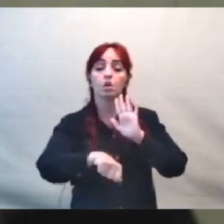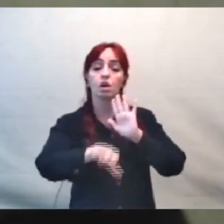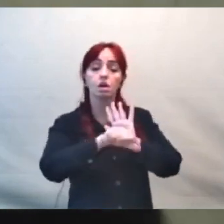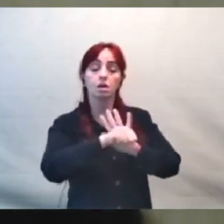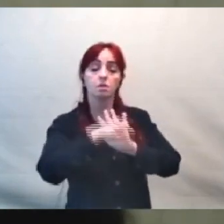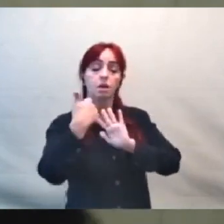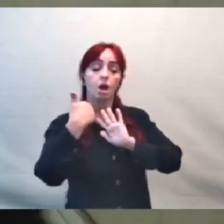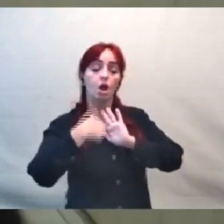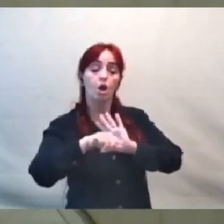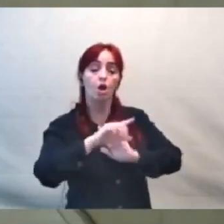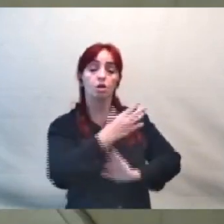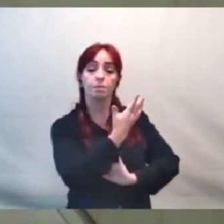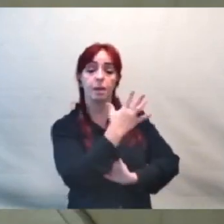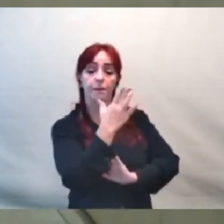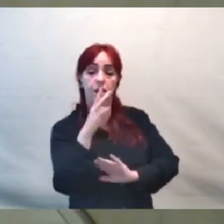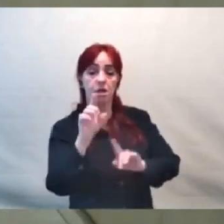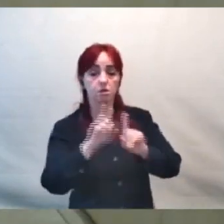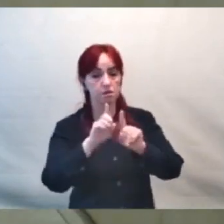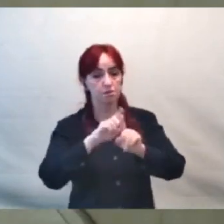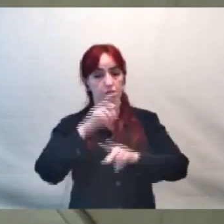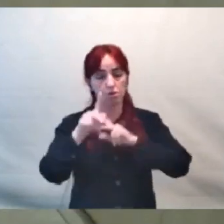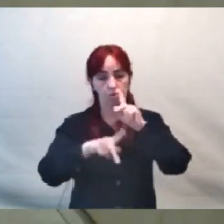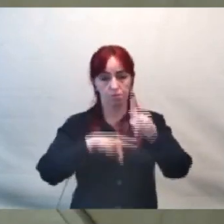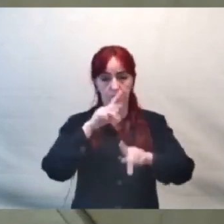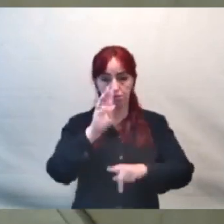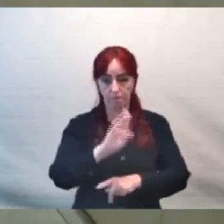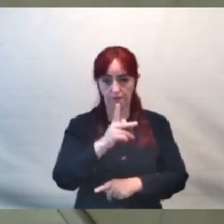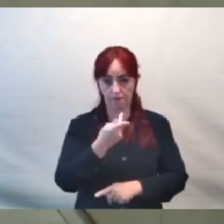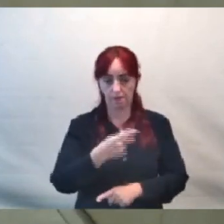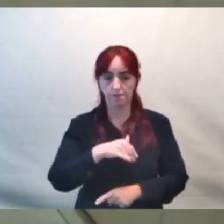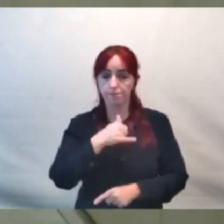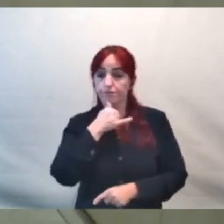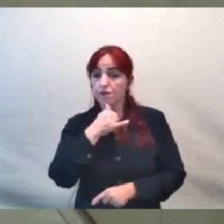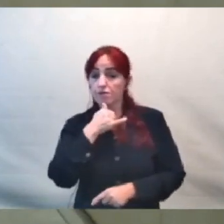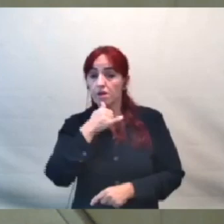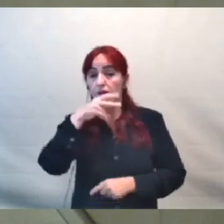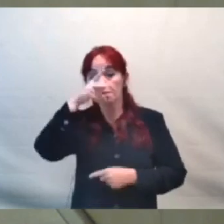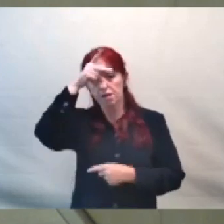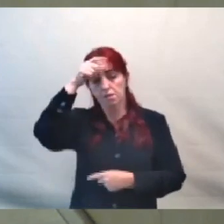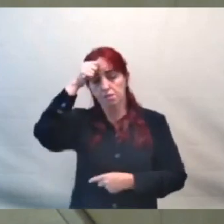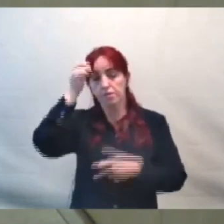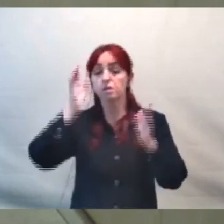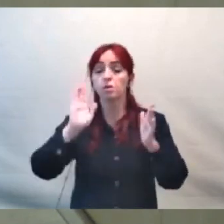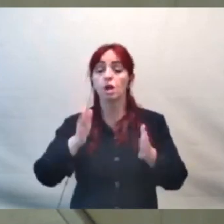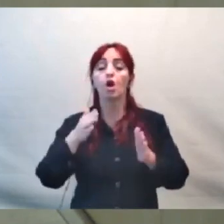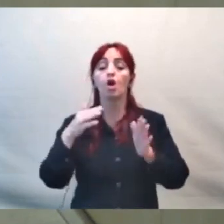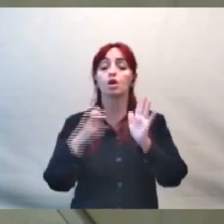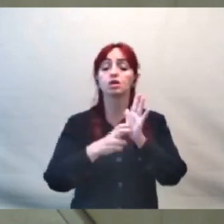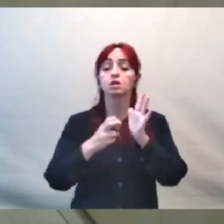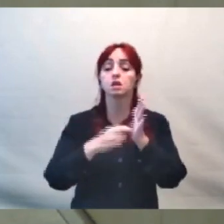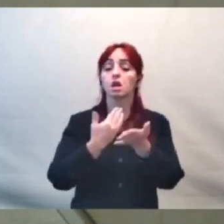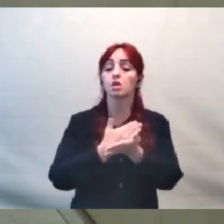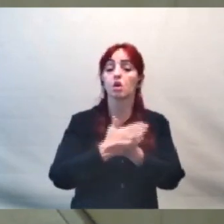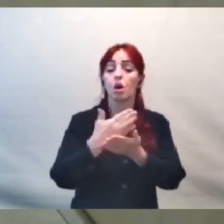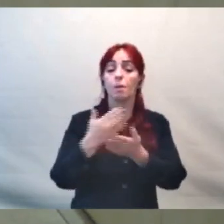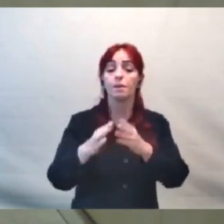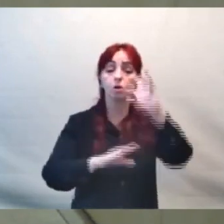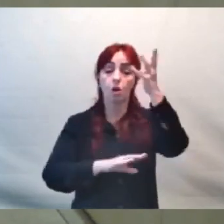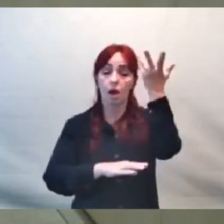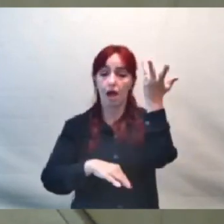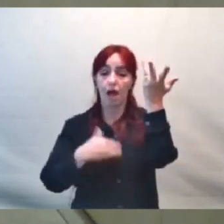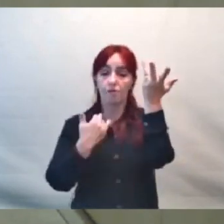contra o povo de Belo Horizonte. Infelizmente, a prefeitura começou hoje cedo a cortar as árvores para